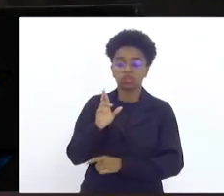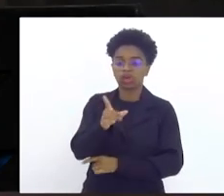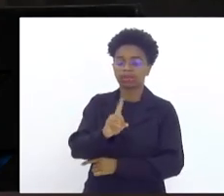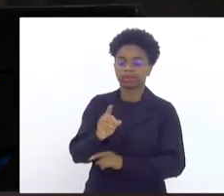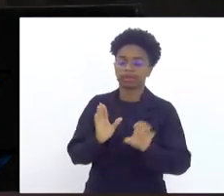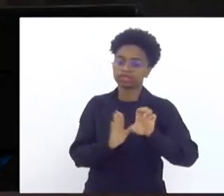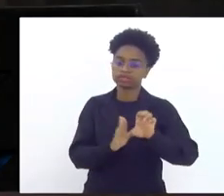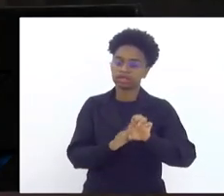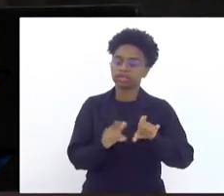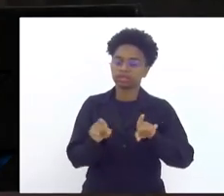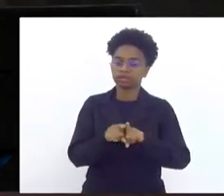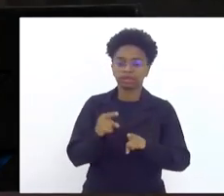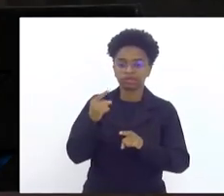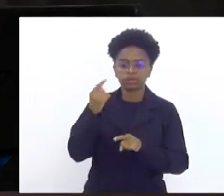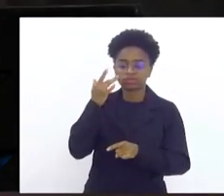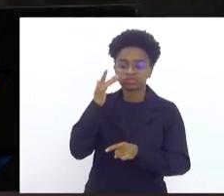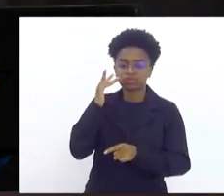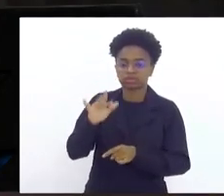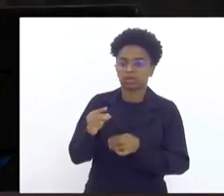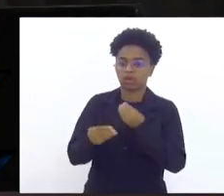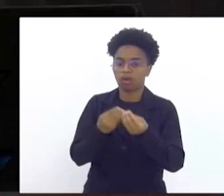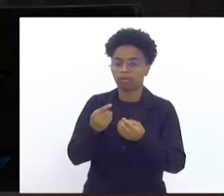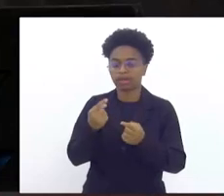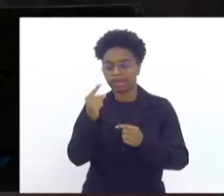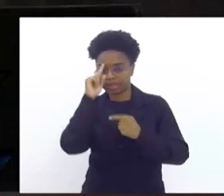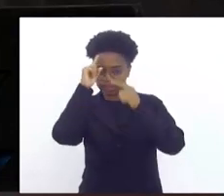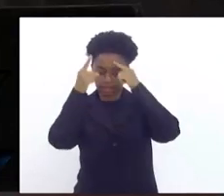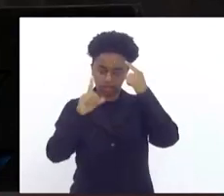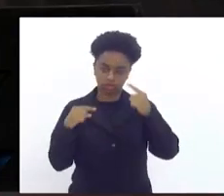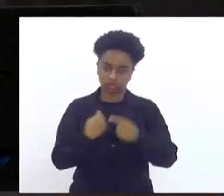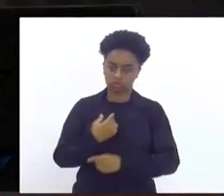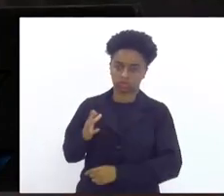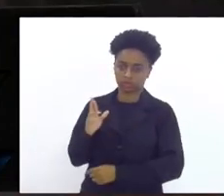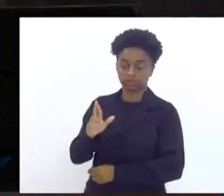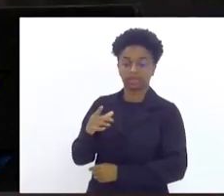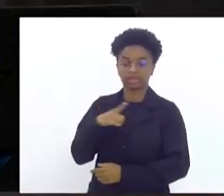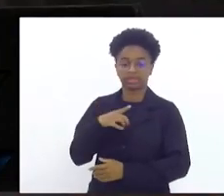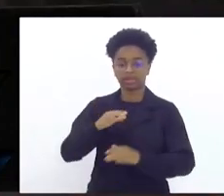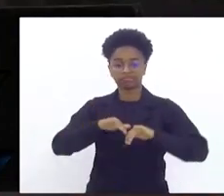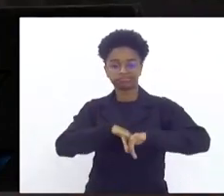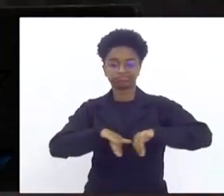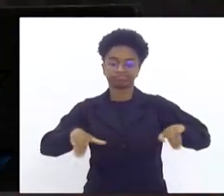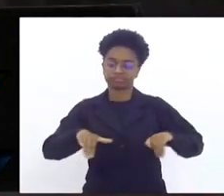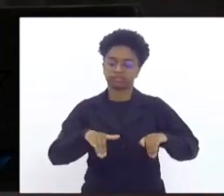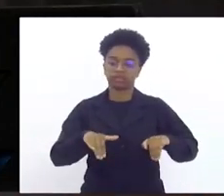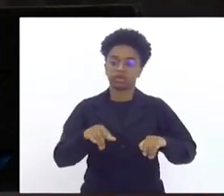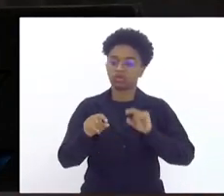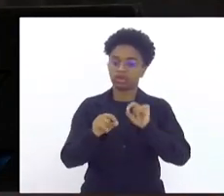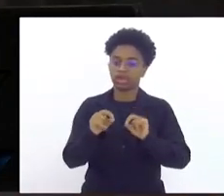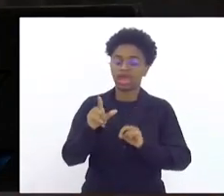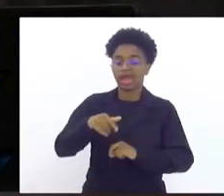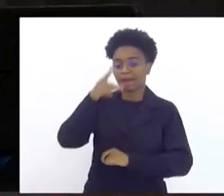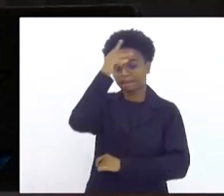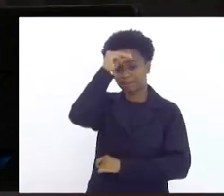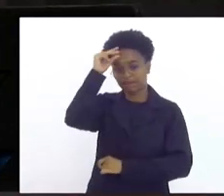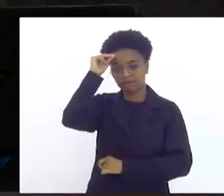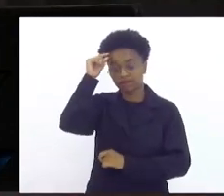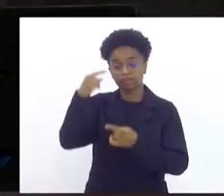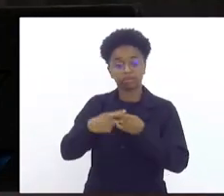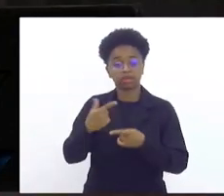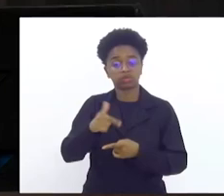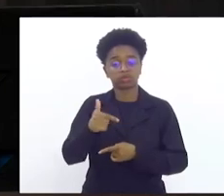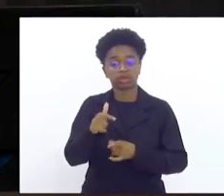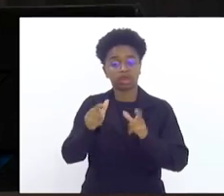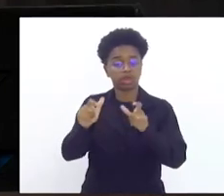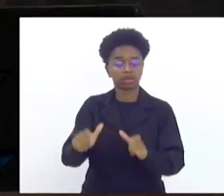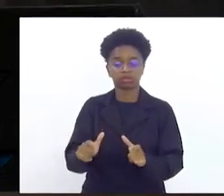o contraponto de 10 que nós representamos E aí surge um hiato no meio disso tudo que é desse Prefeito que não vai ter ambiente